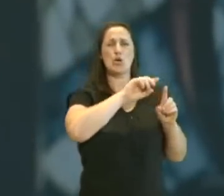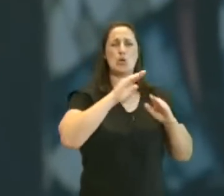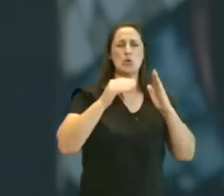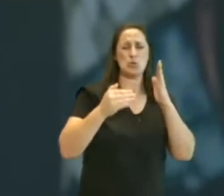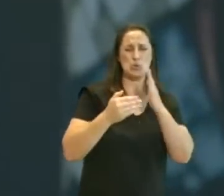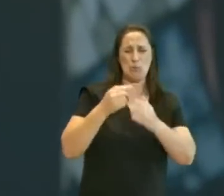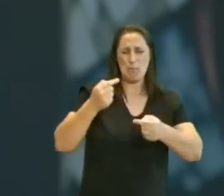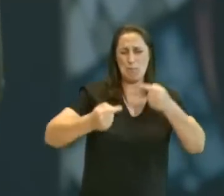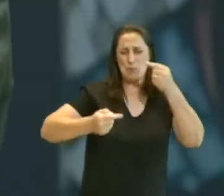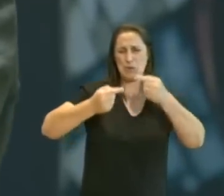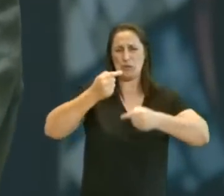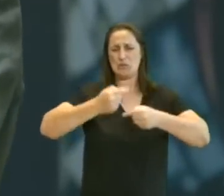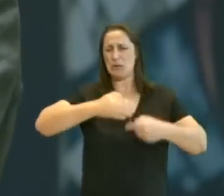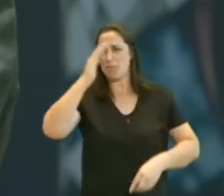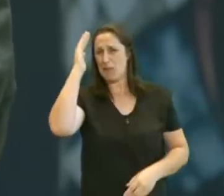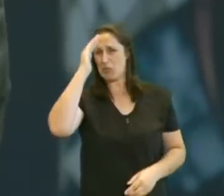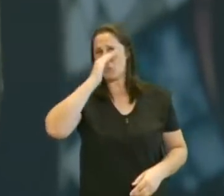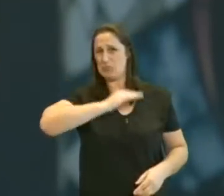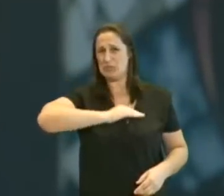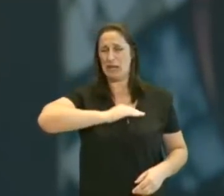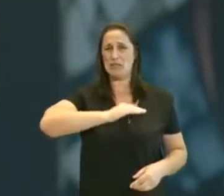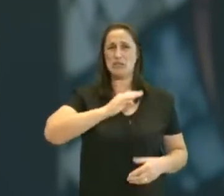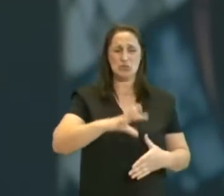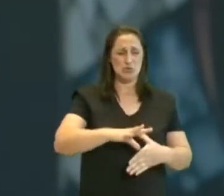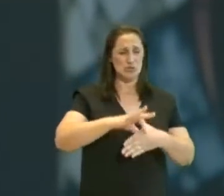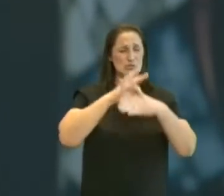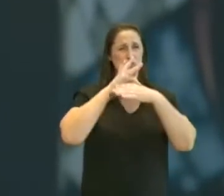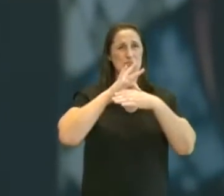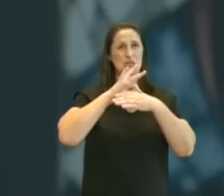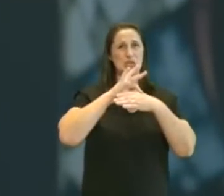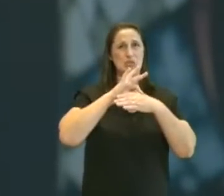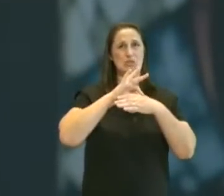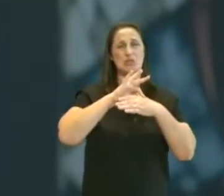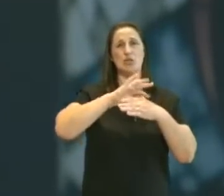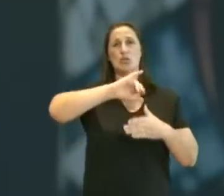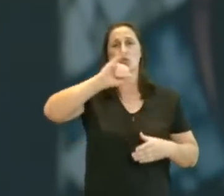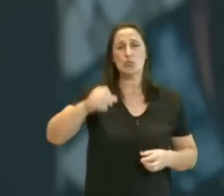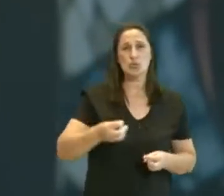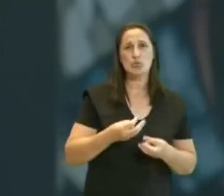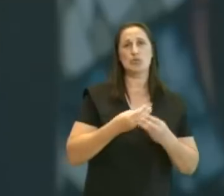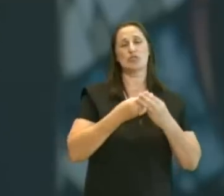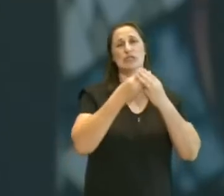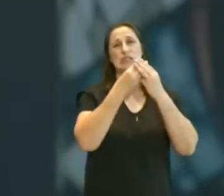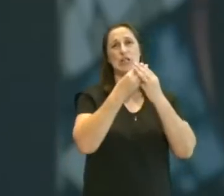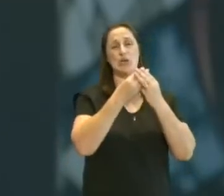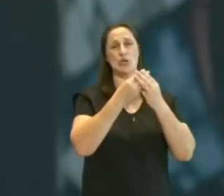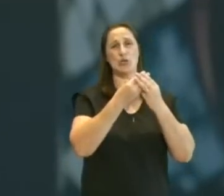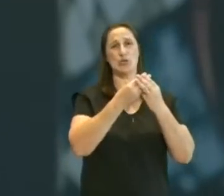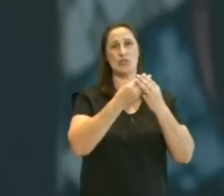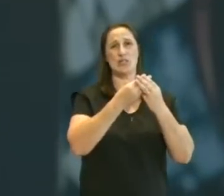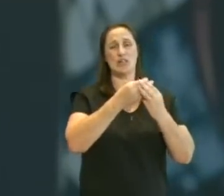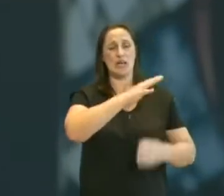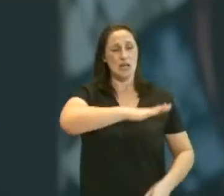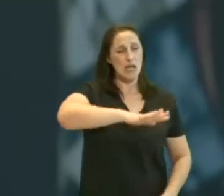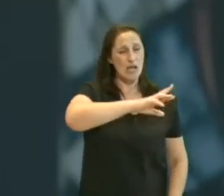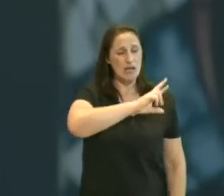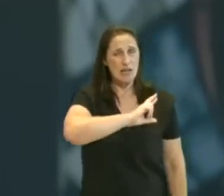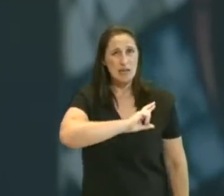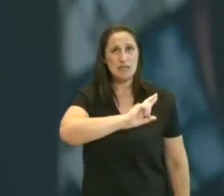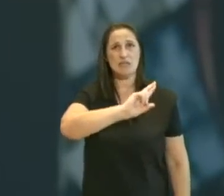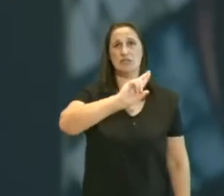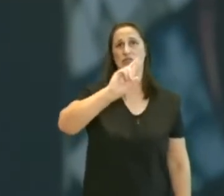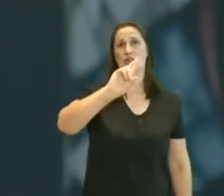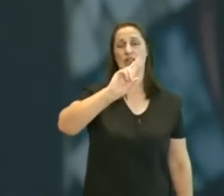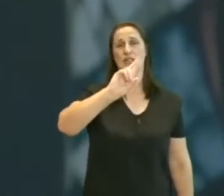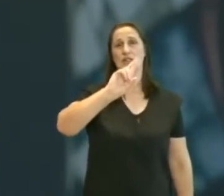a maldade dos líderes judeus, inclusive da ala religiosa desses líderes, fizeram com